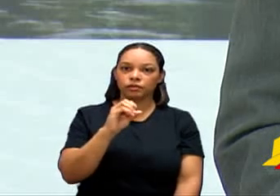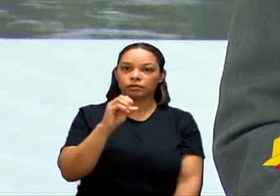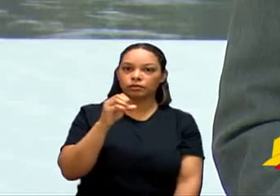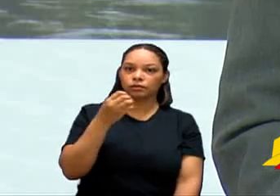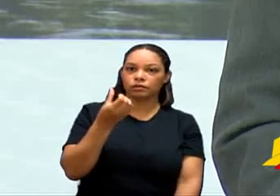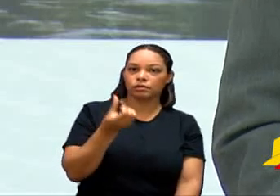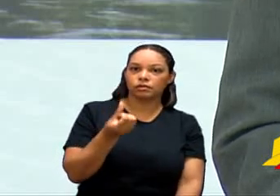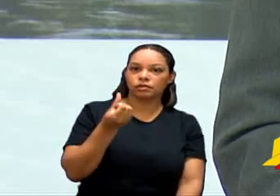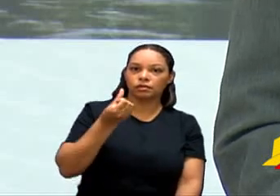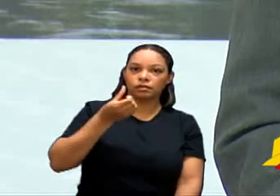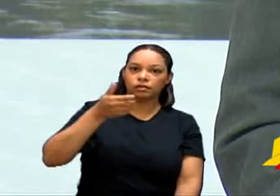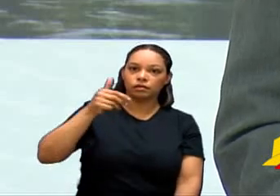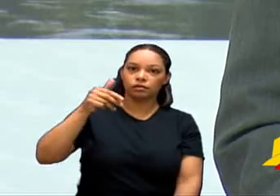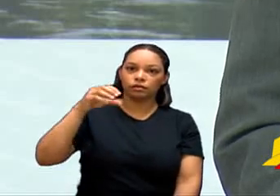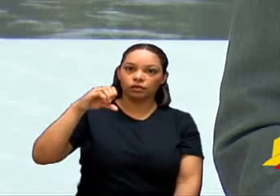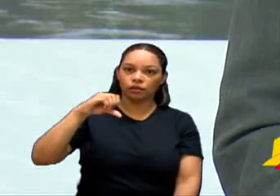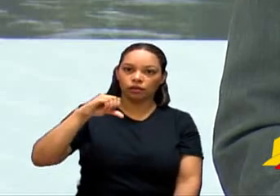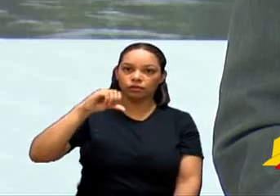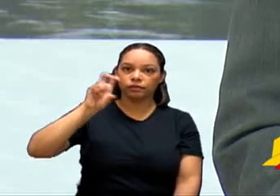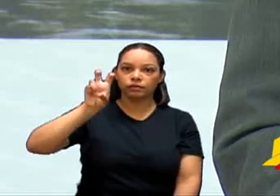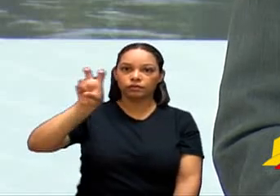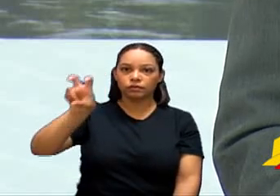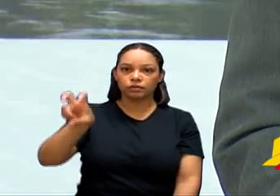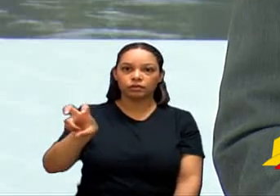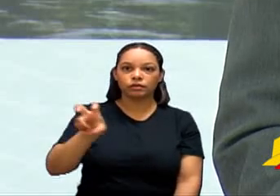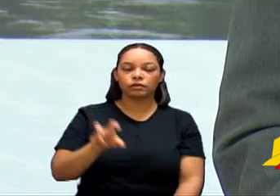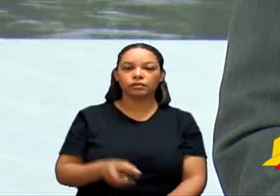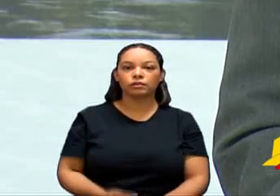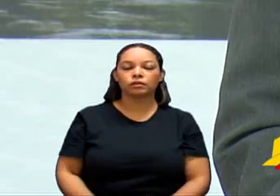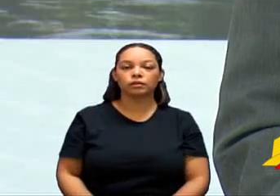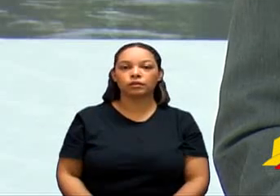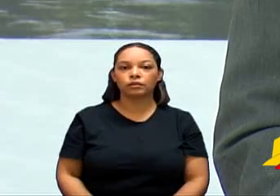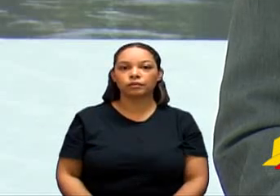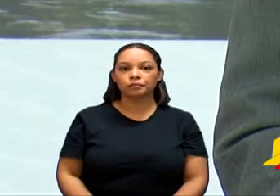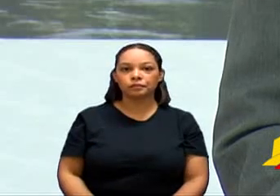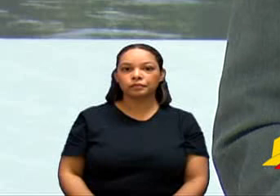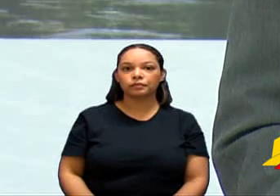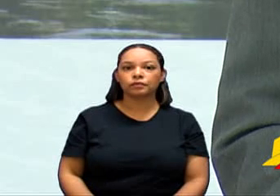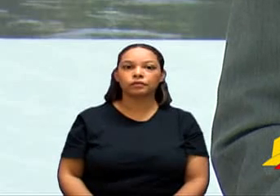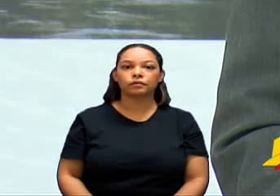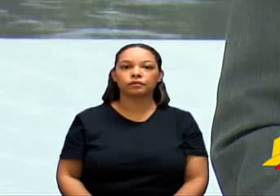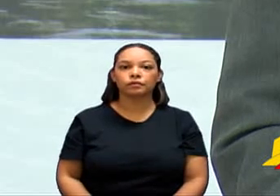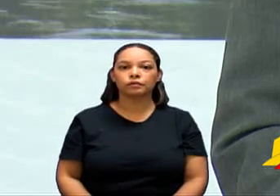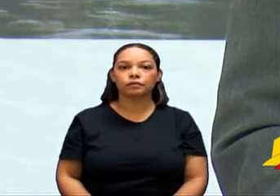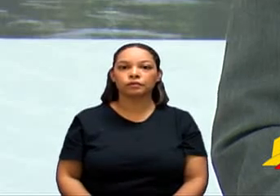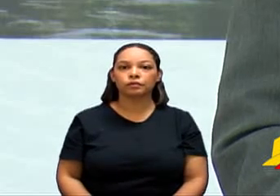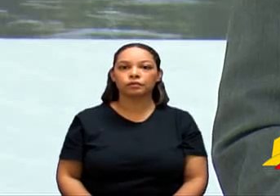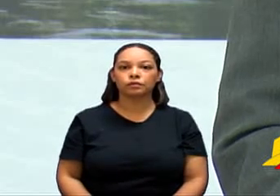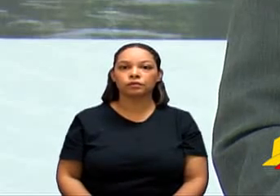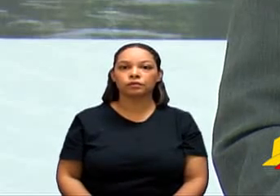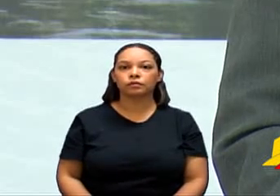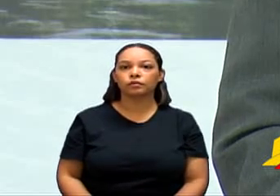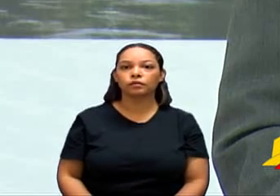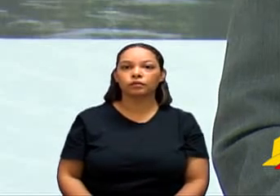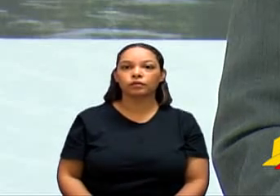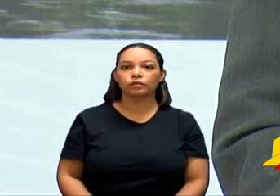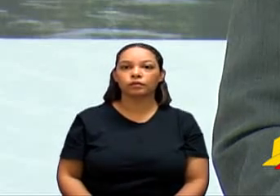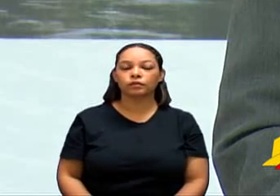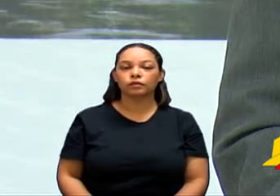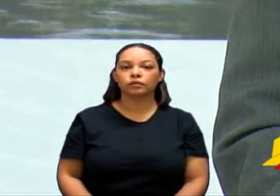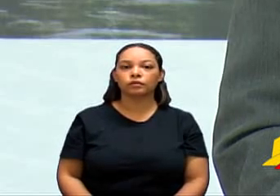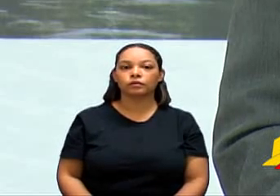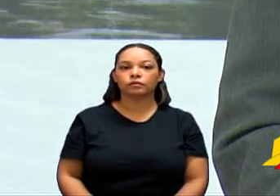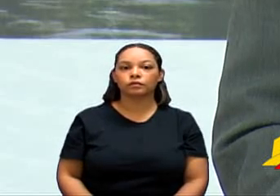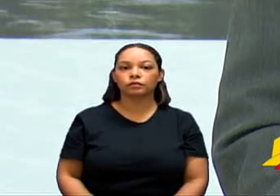10.695 é o seguinte: autoriza o Poder Executivo a receber por doação com encargo imóveis da Empresa Pública de